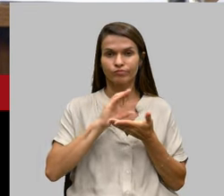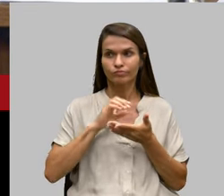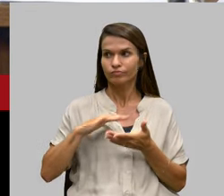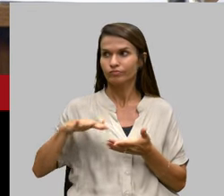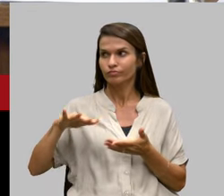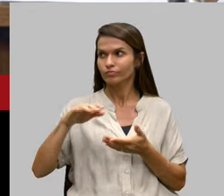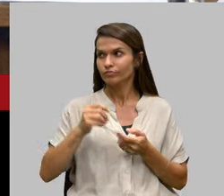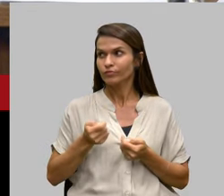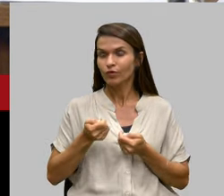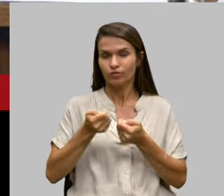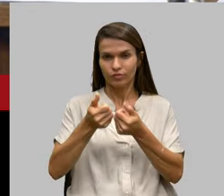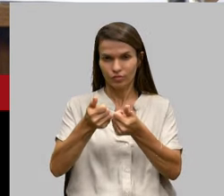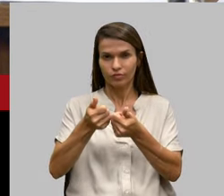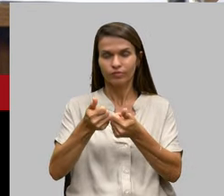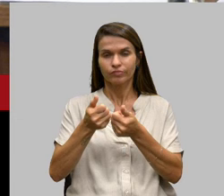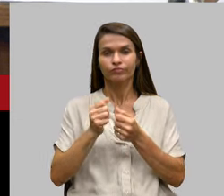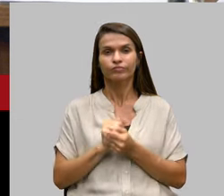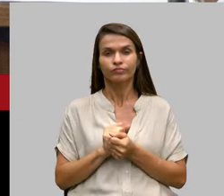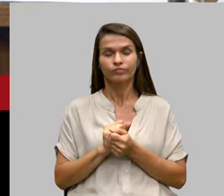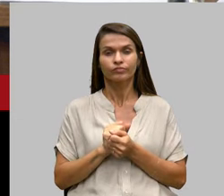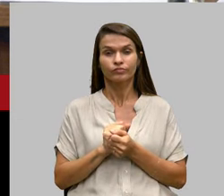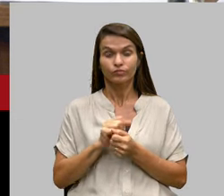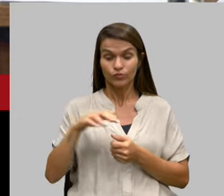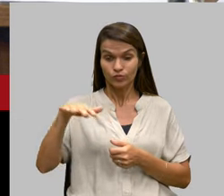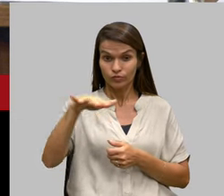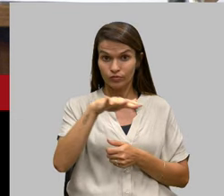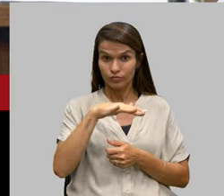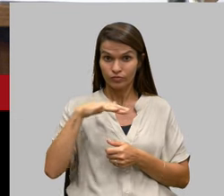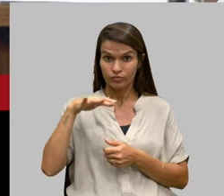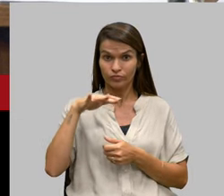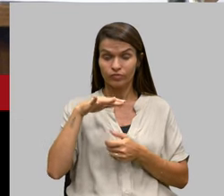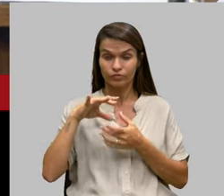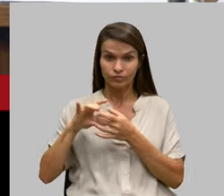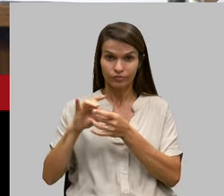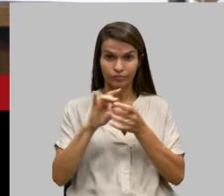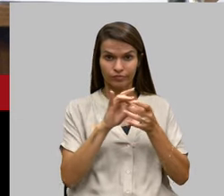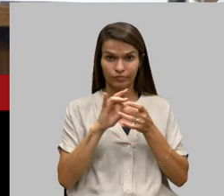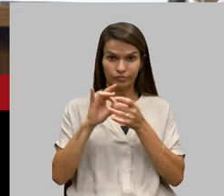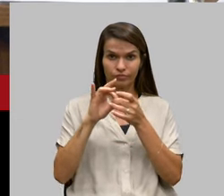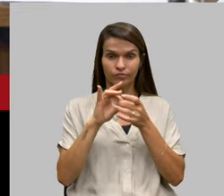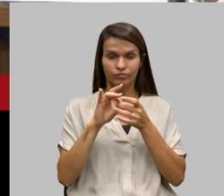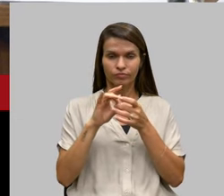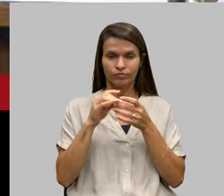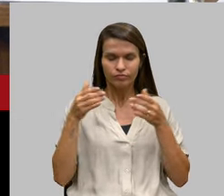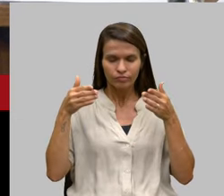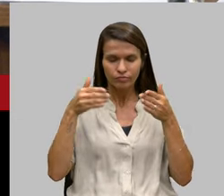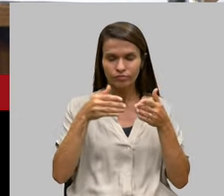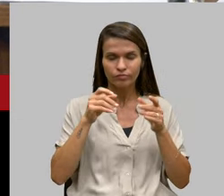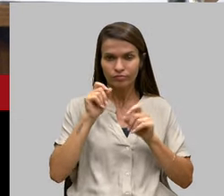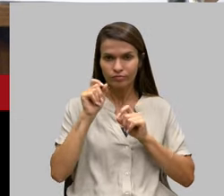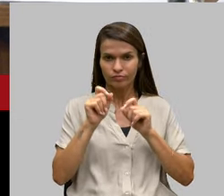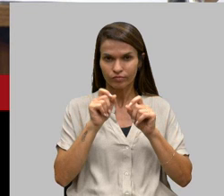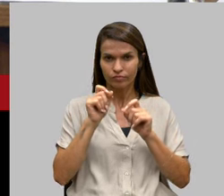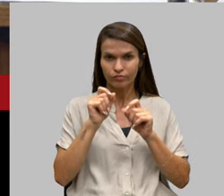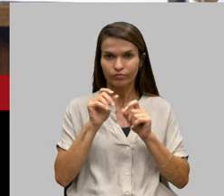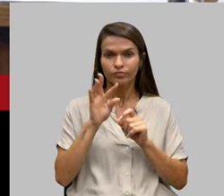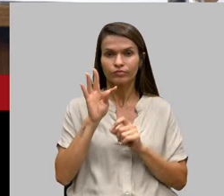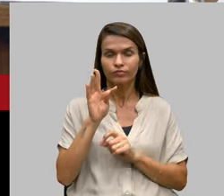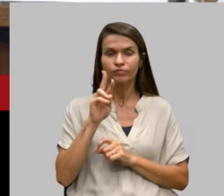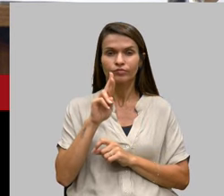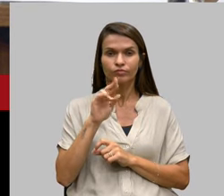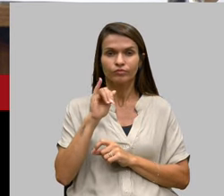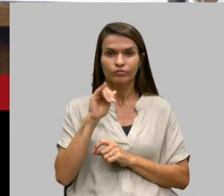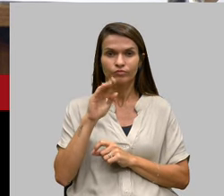criada e digo no âmbito da União Estamos tratando de tributo contribuição